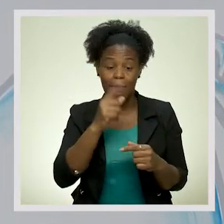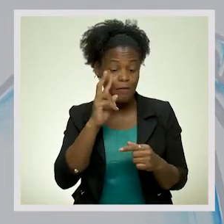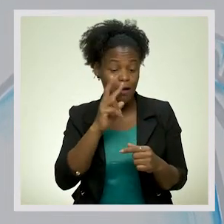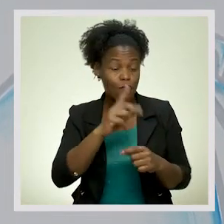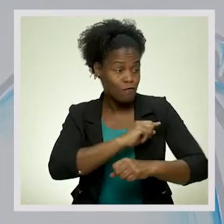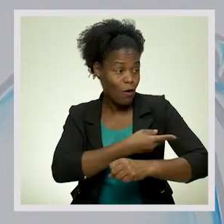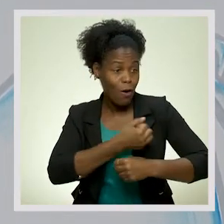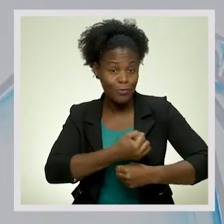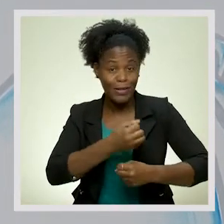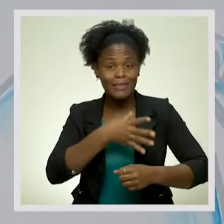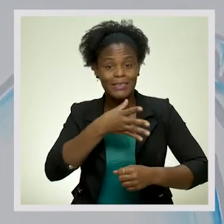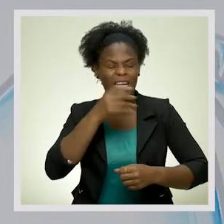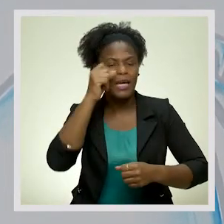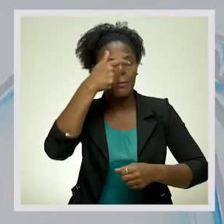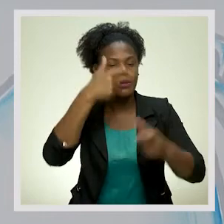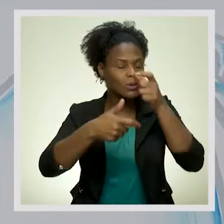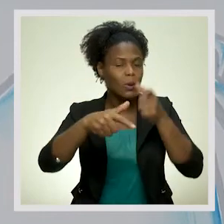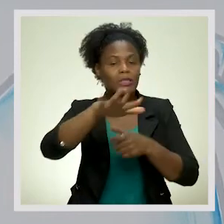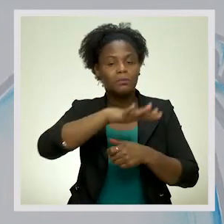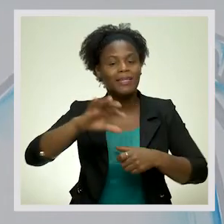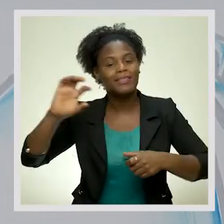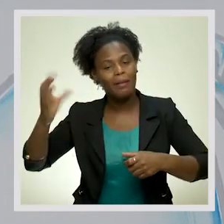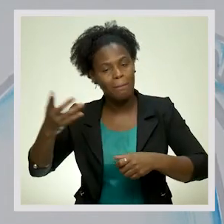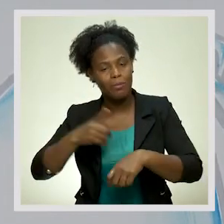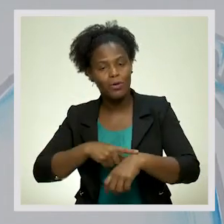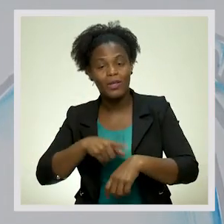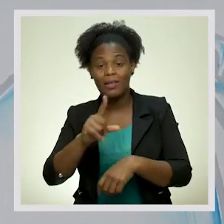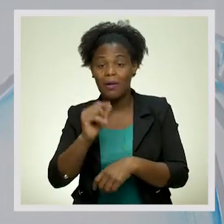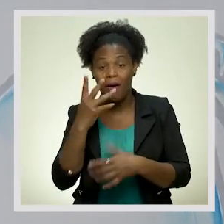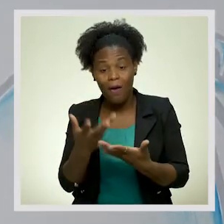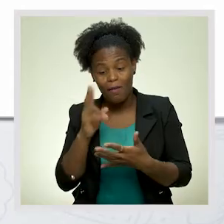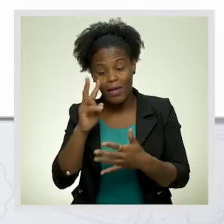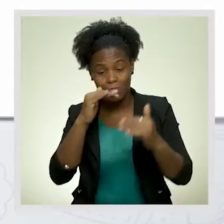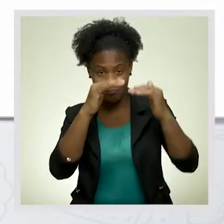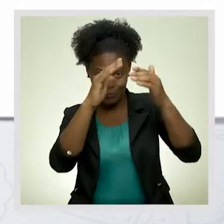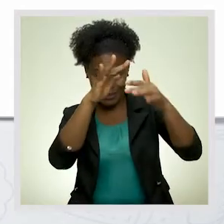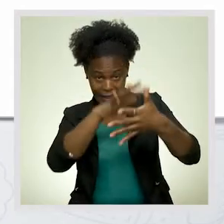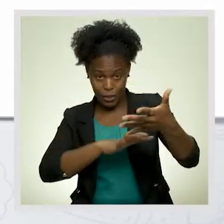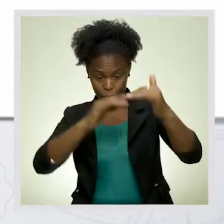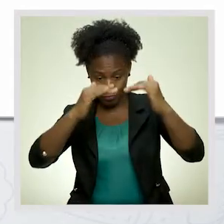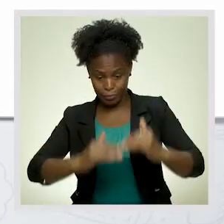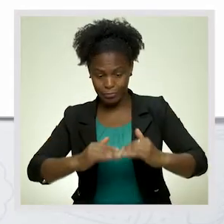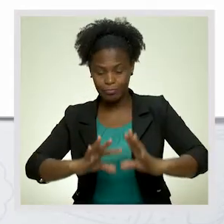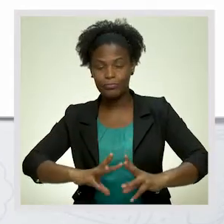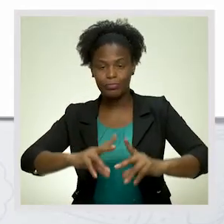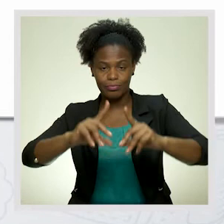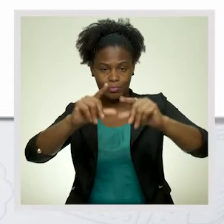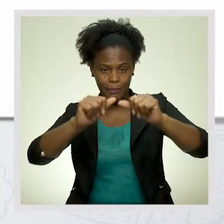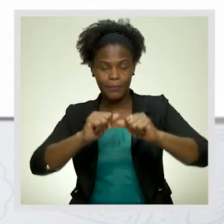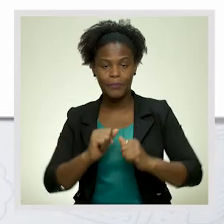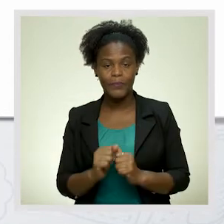personagem, do espaço e do tempo. Vamos ver o desenvolvimento. No desenvolvimento, ou aliás,